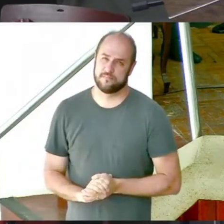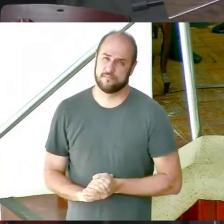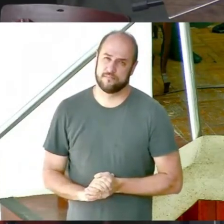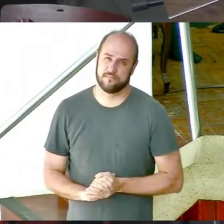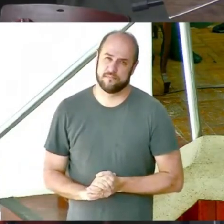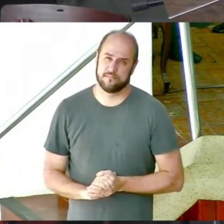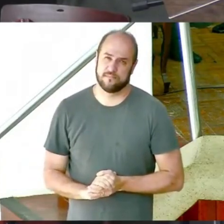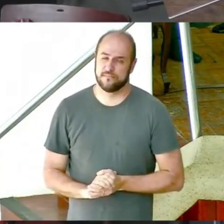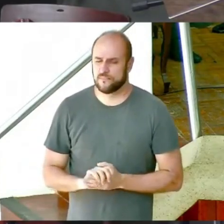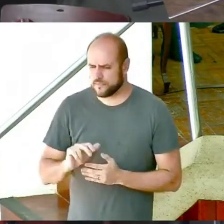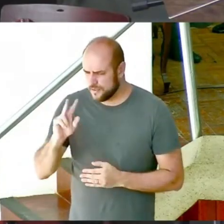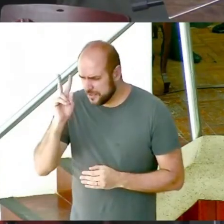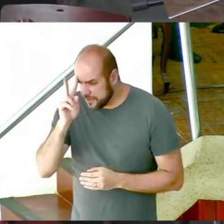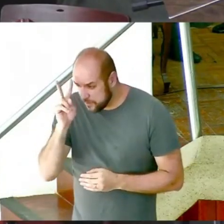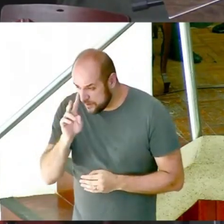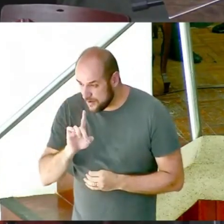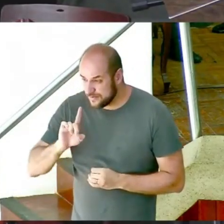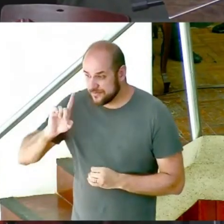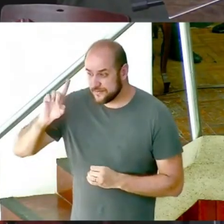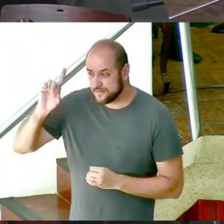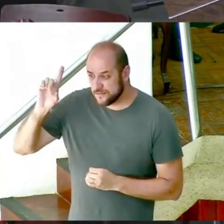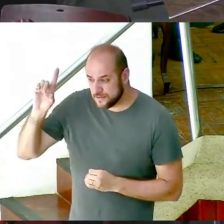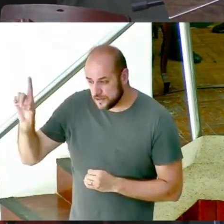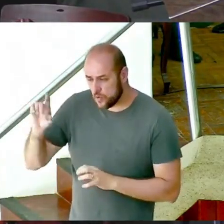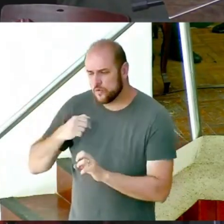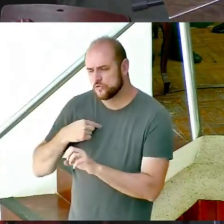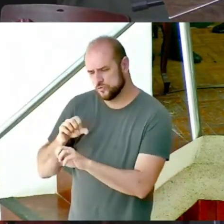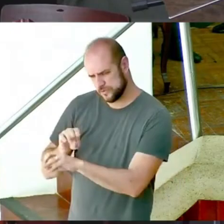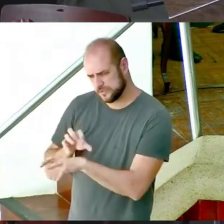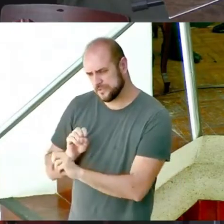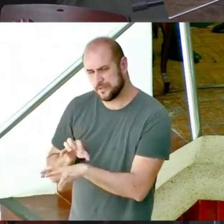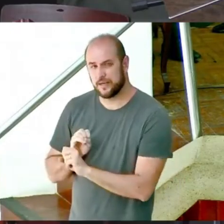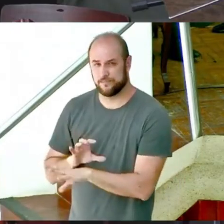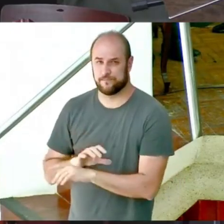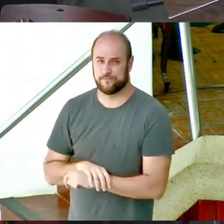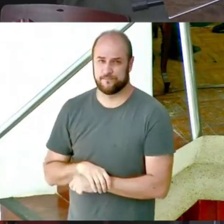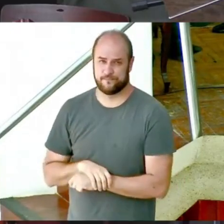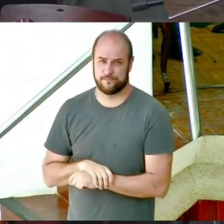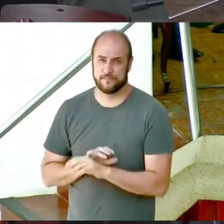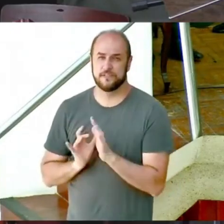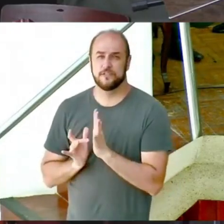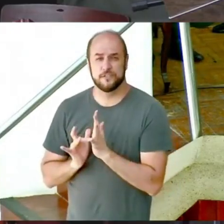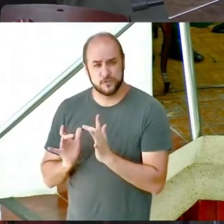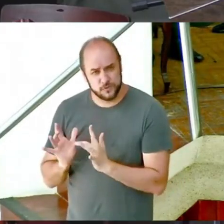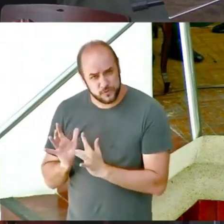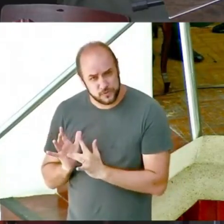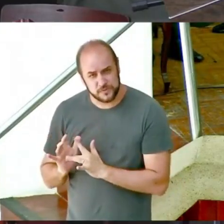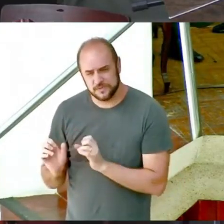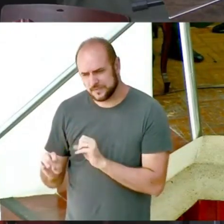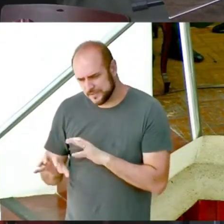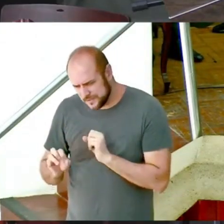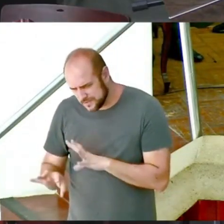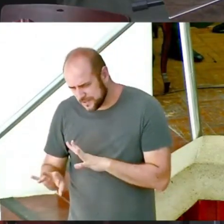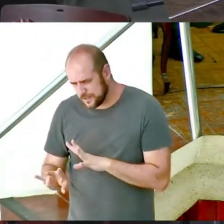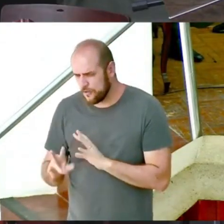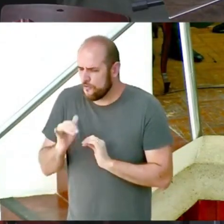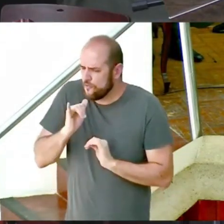Não se esqueça do Deus que eu ensinei para você. De Jesus, da sua